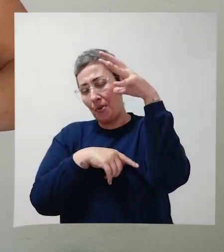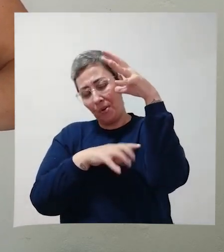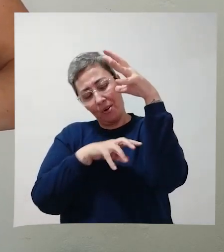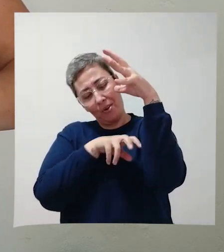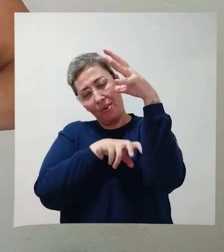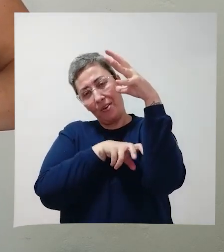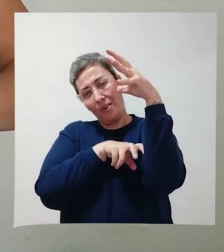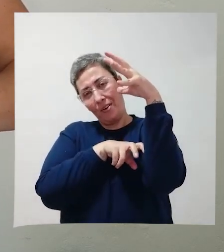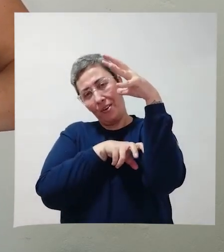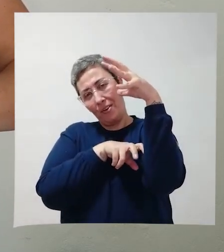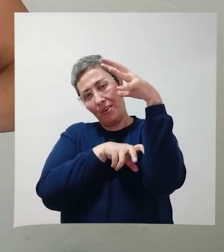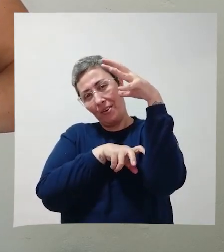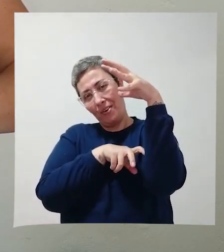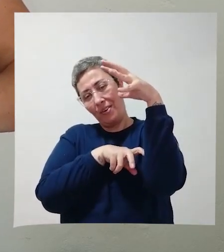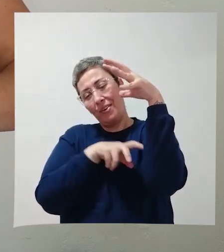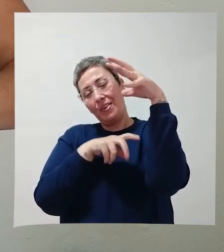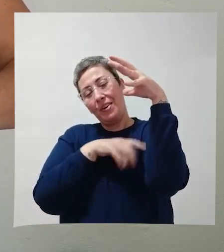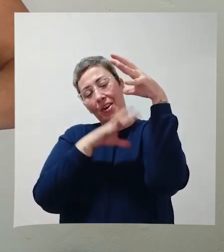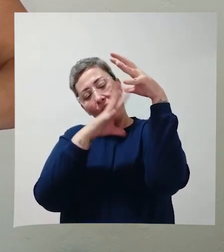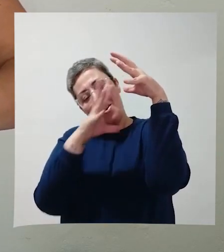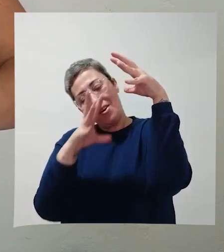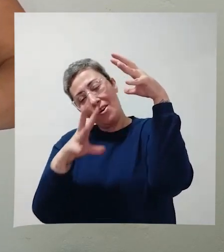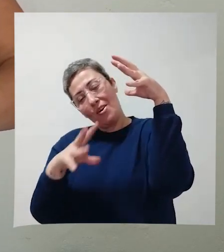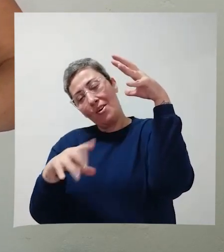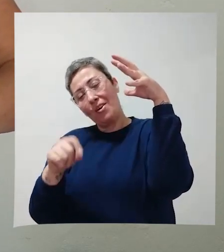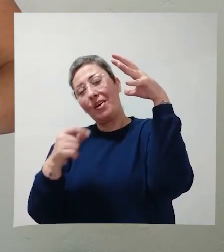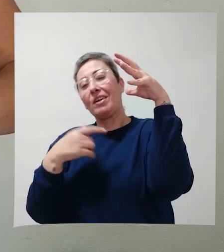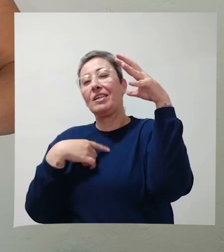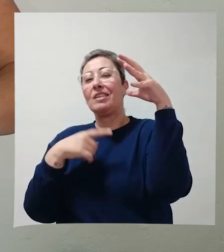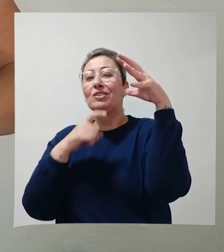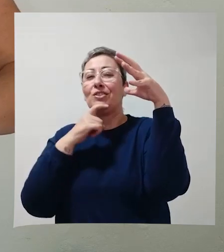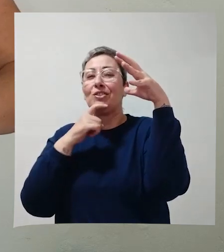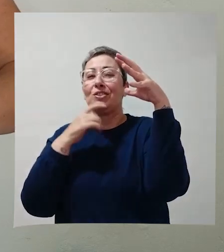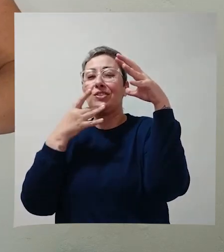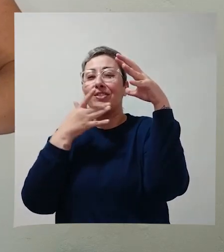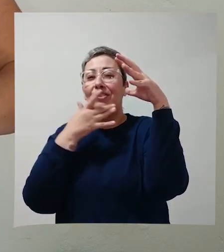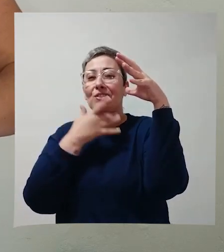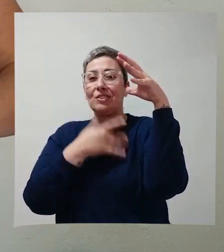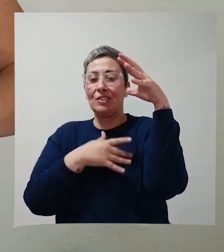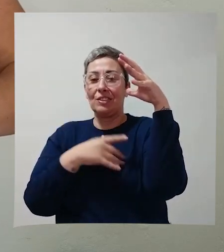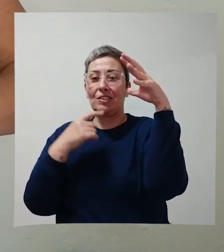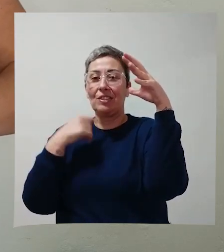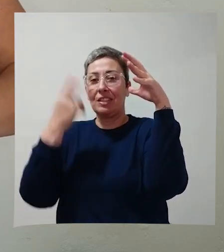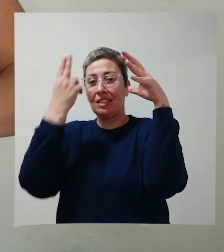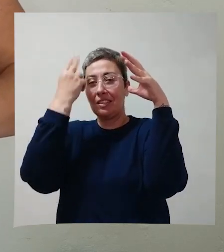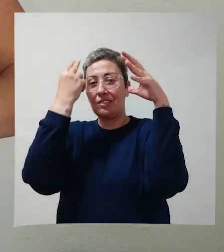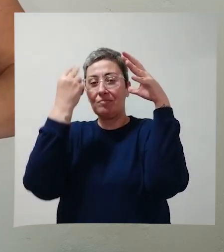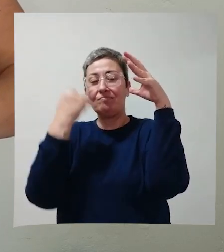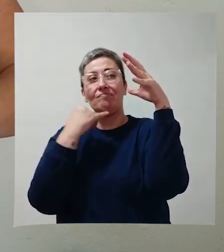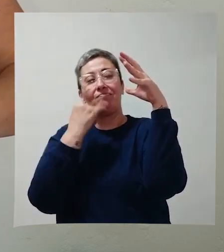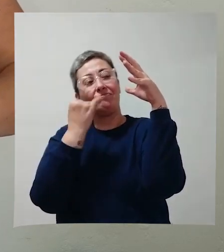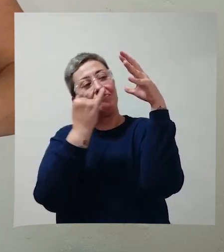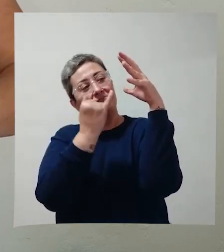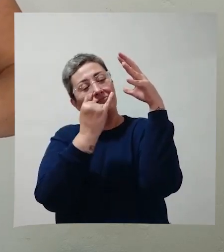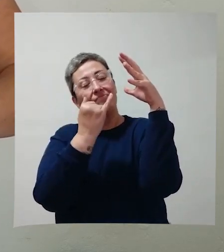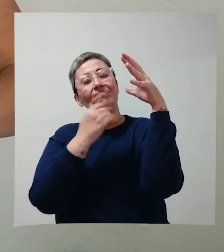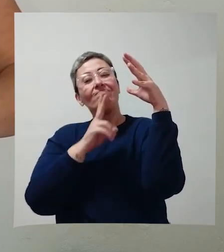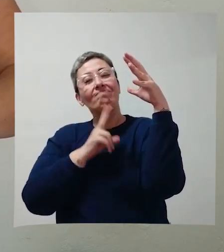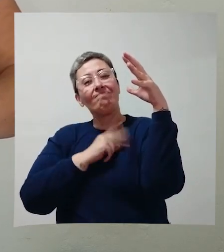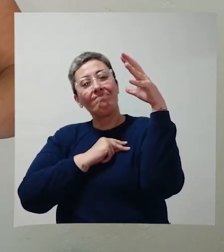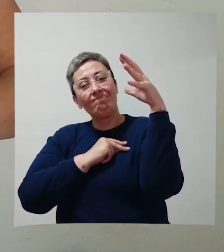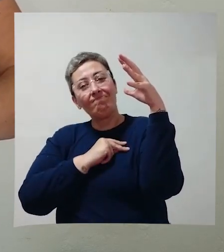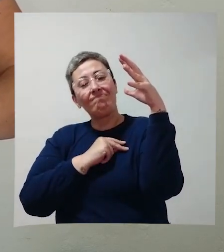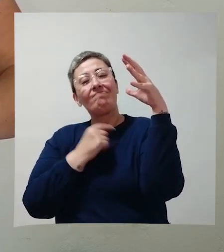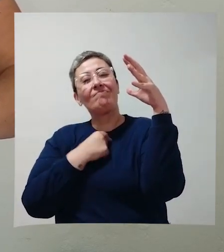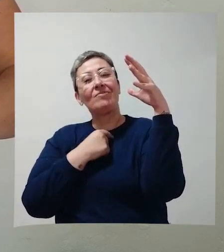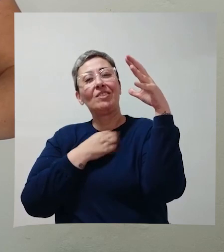ainda mais os seus galhos e fez uma sombra ainda mais fresquinha. falou então: